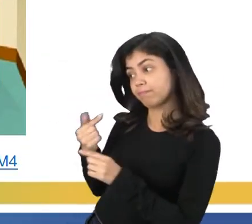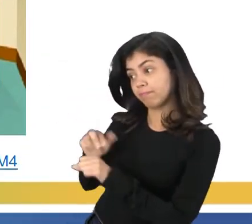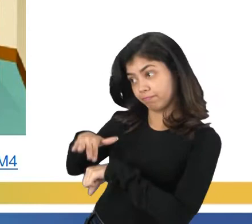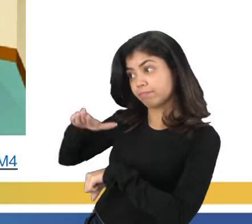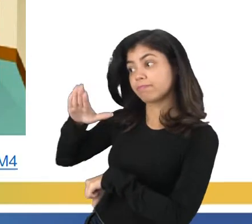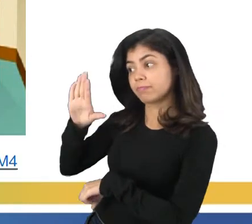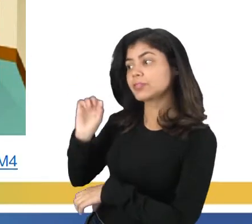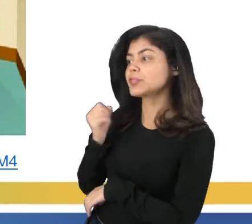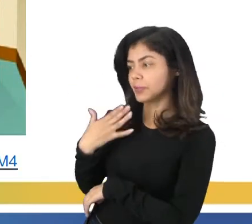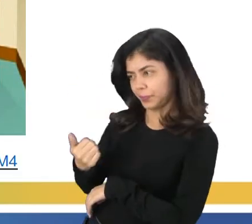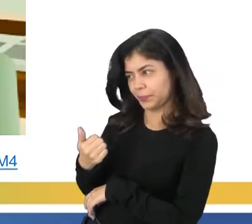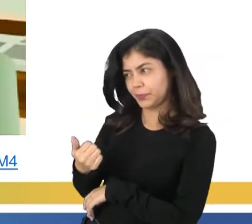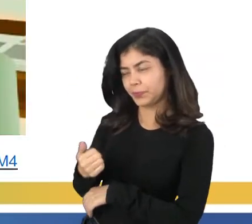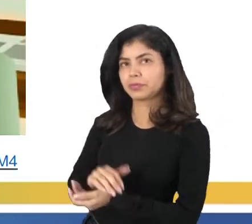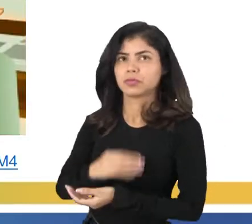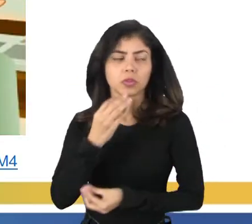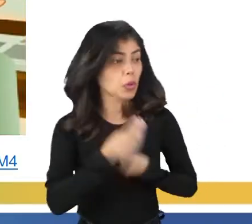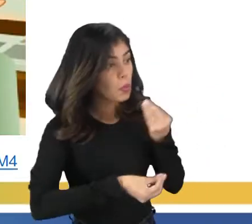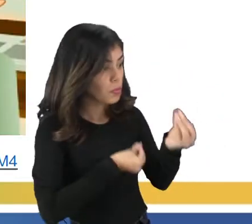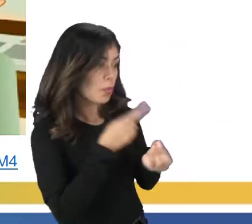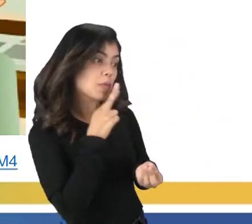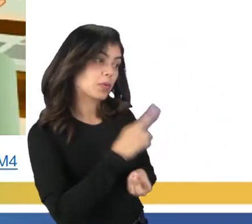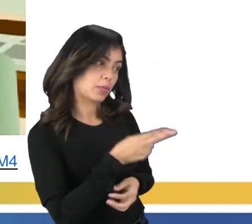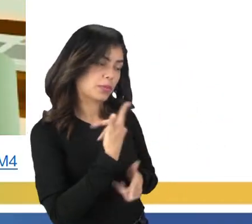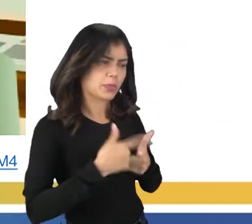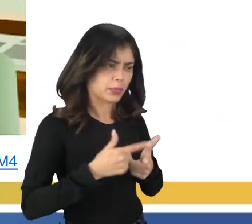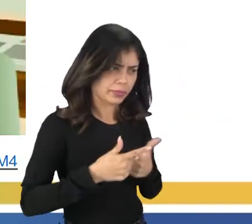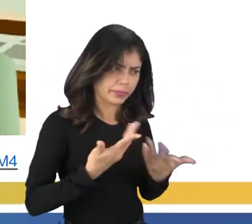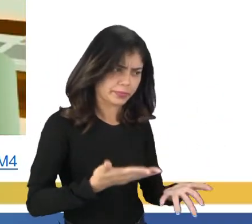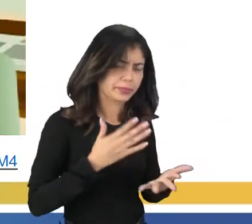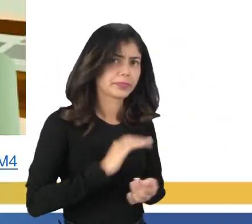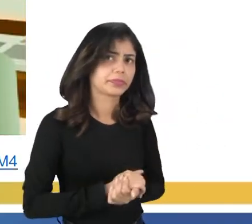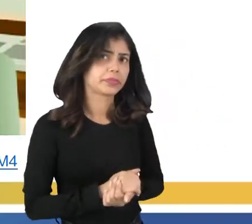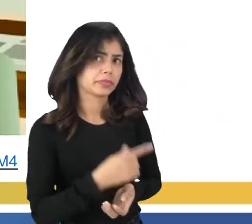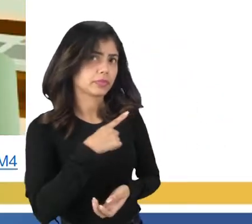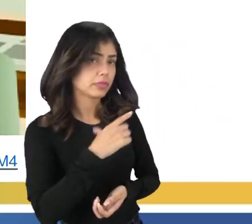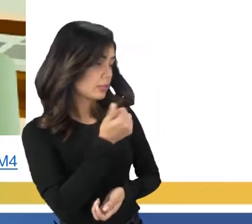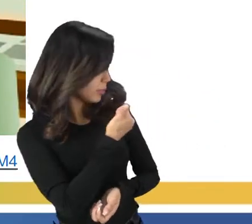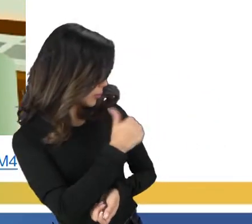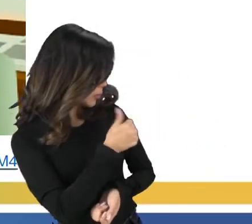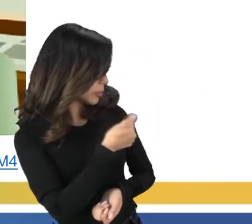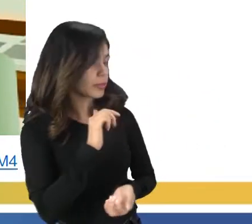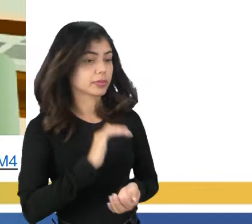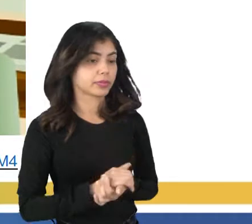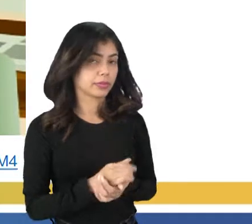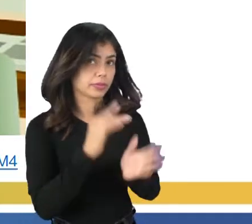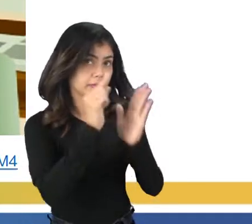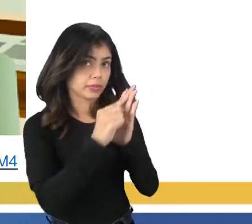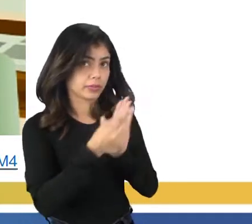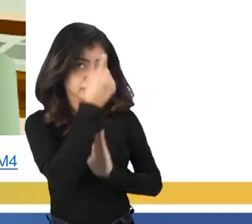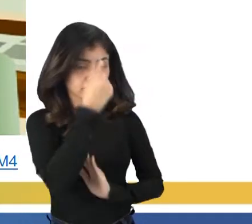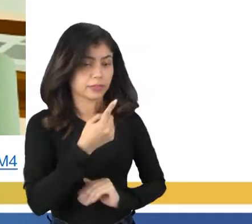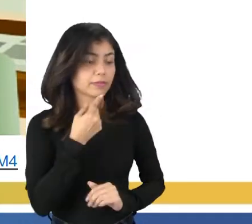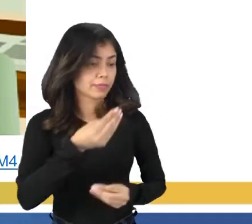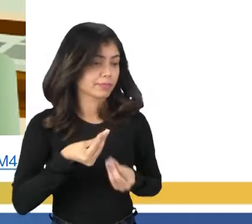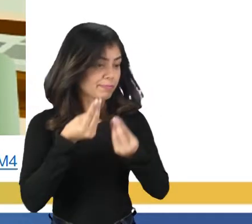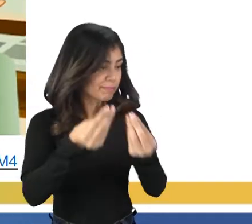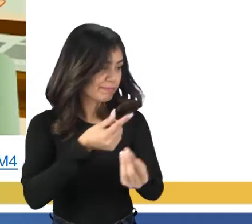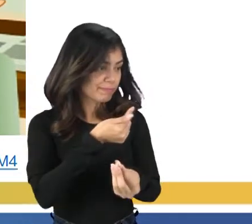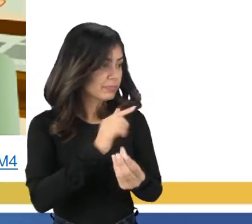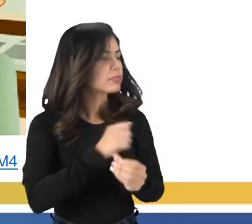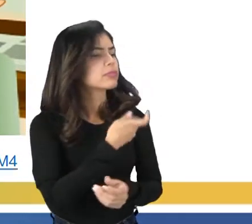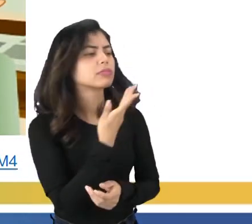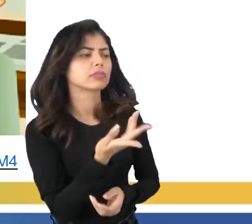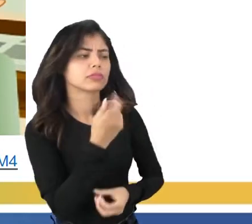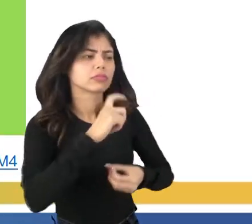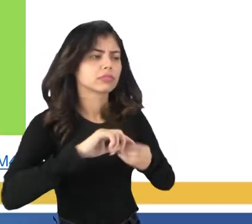mais altos, não é? Como você resolve este problema? Tenho 11 figurinhas e me deram 7 de presente.